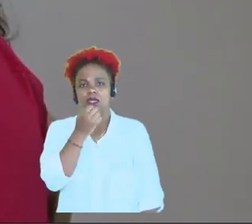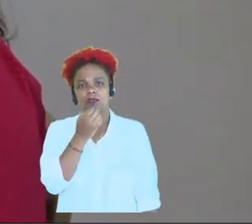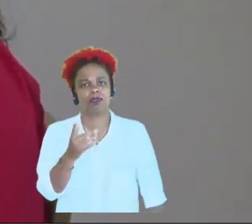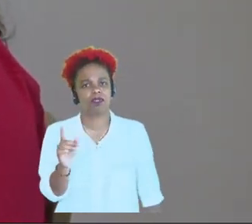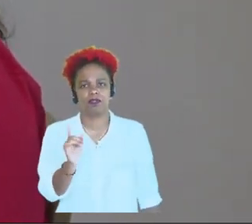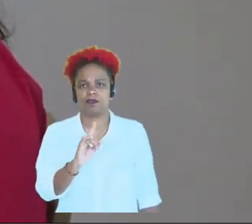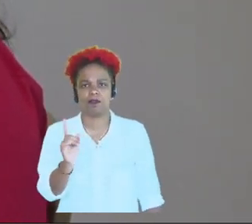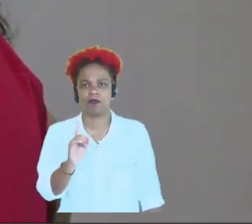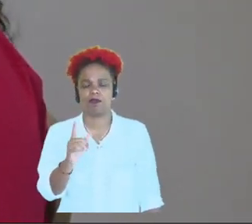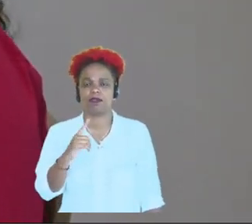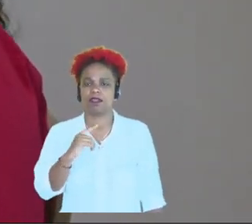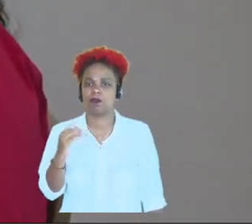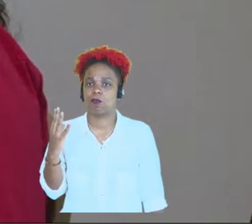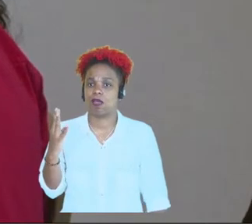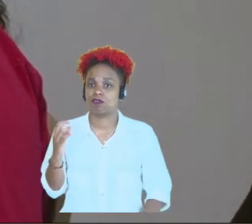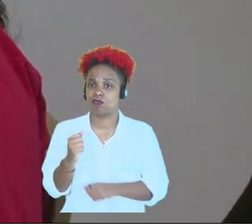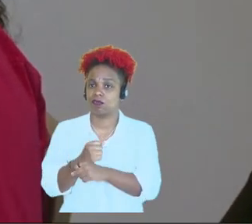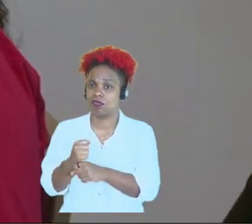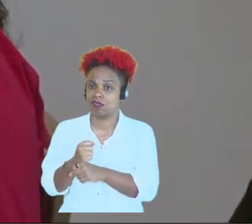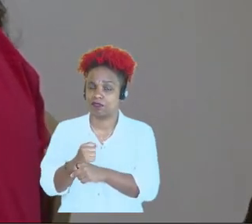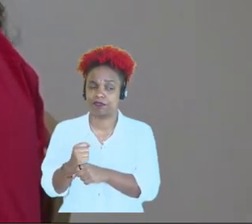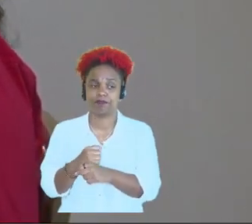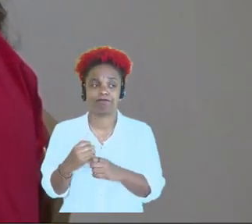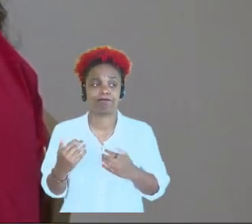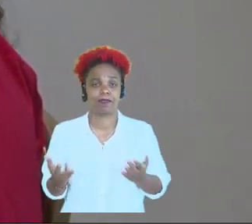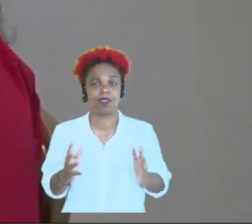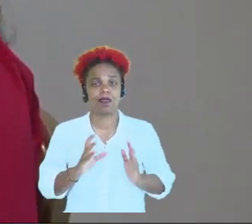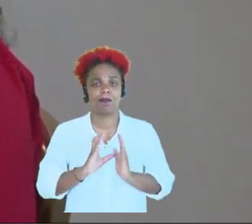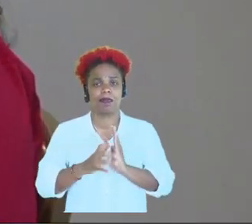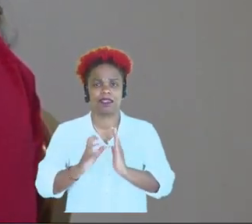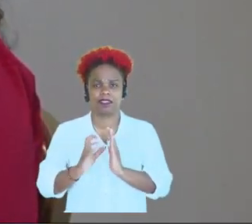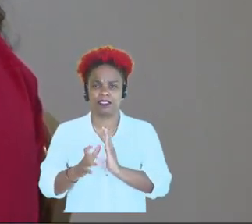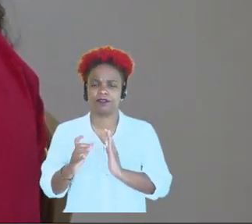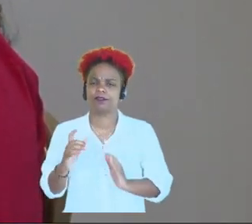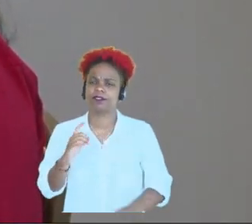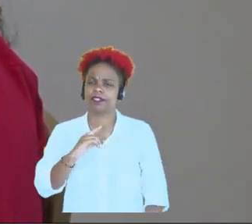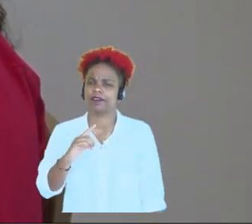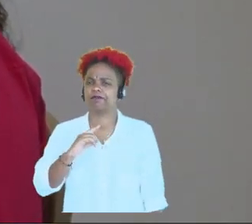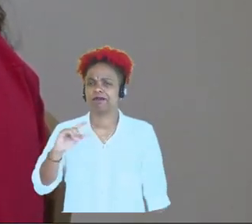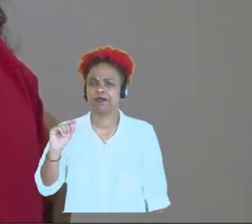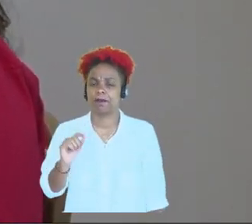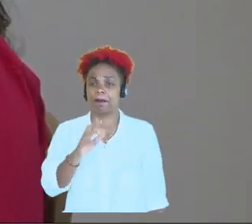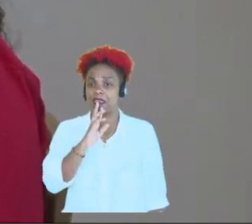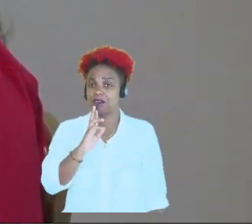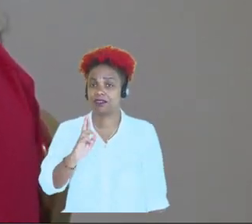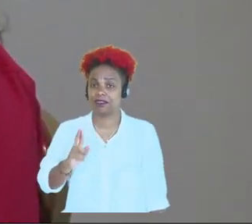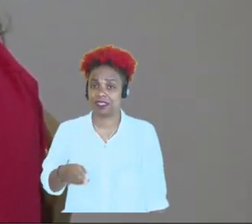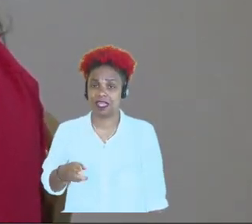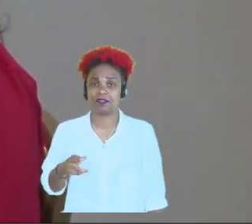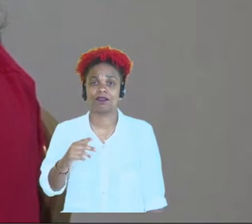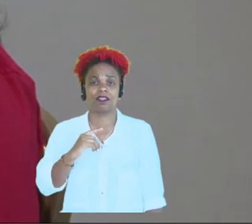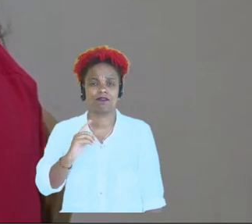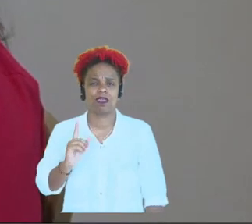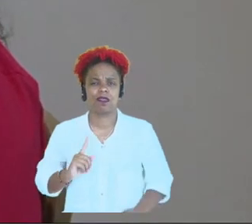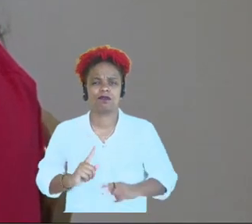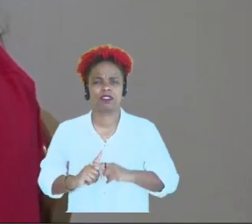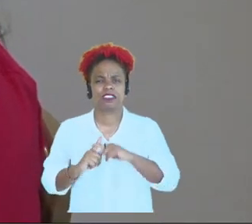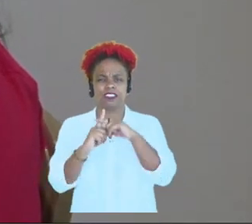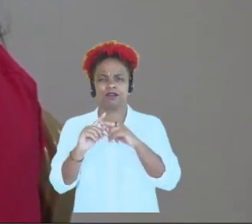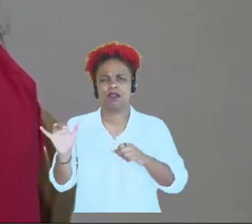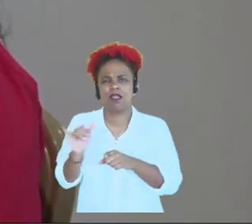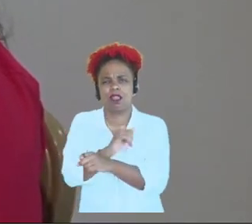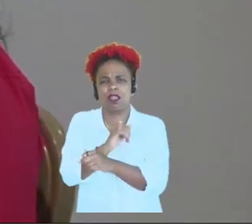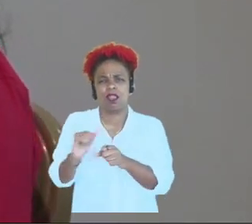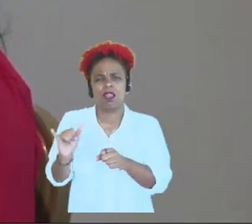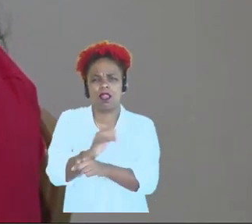desfazer antes de 4 anos. Então, os partidos que federaram tiveram resultados muito positivos, foi uma estratégia